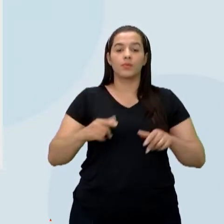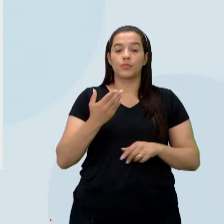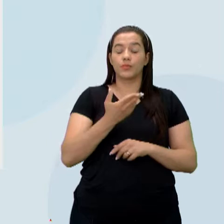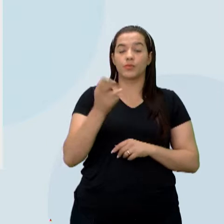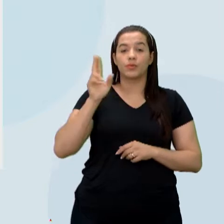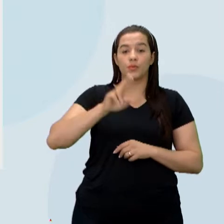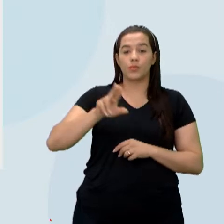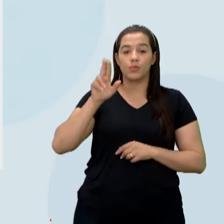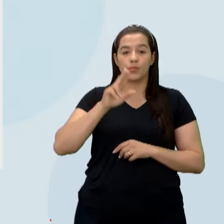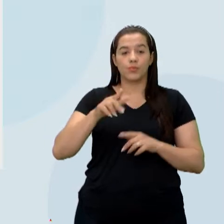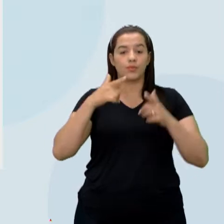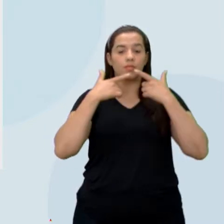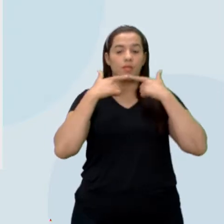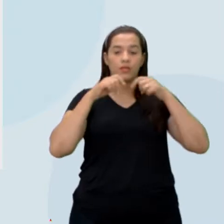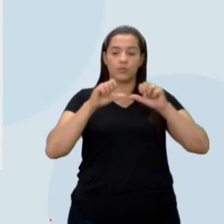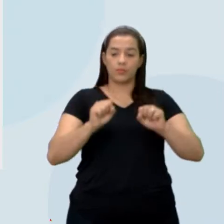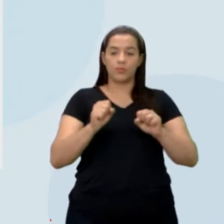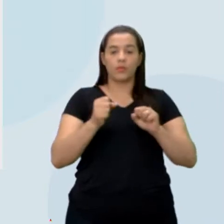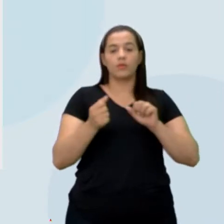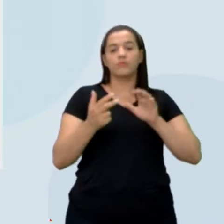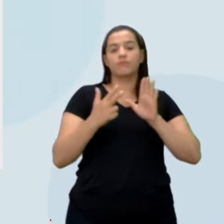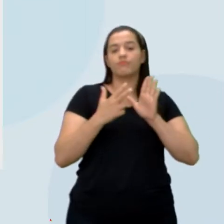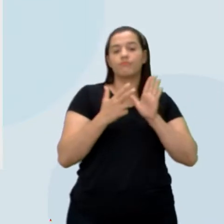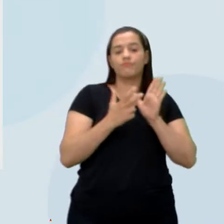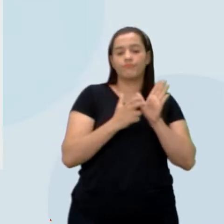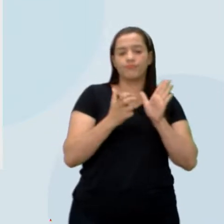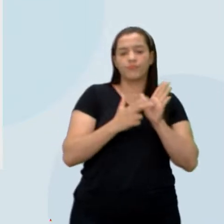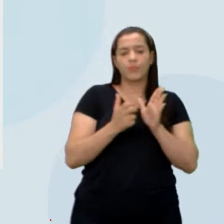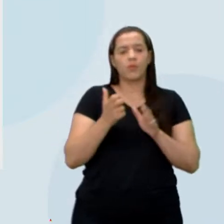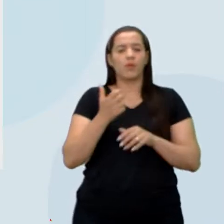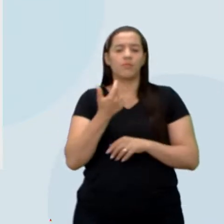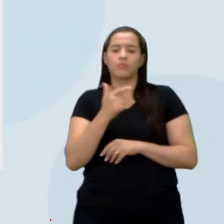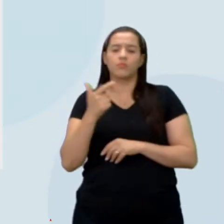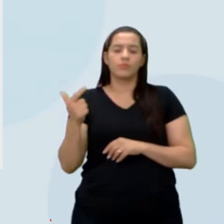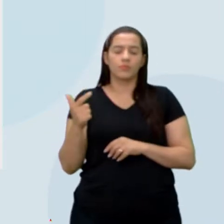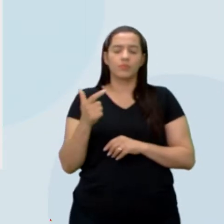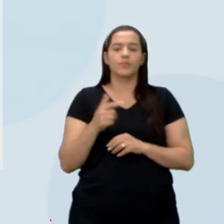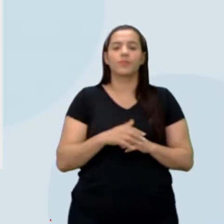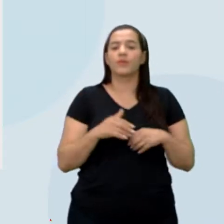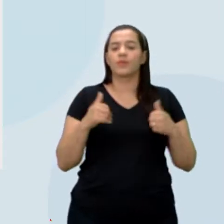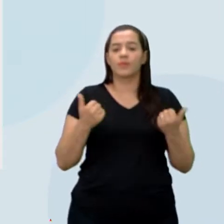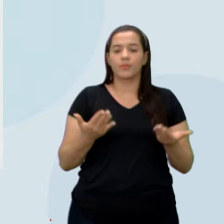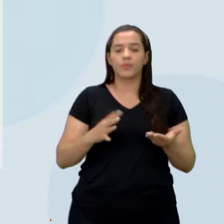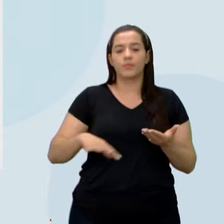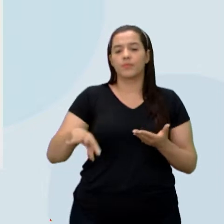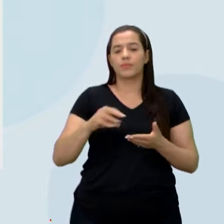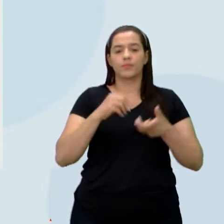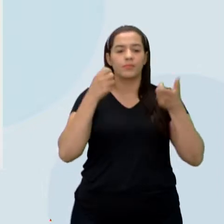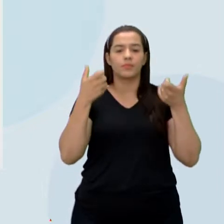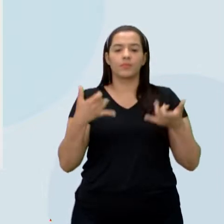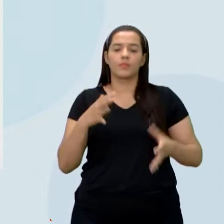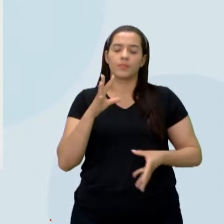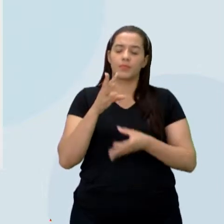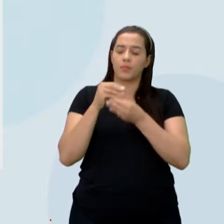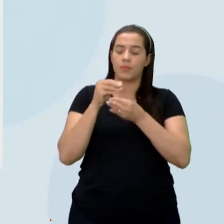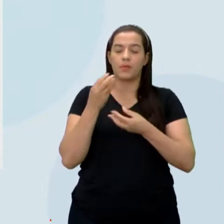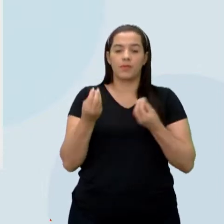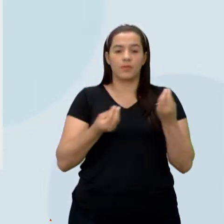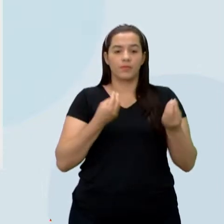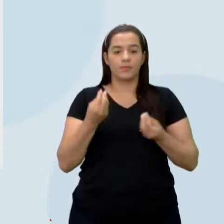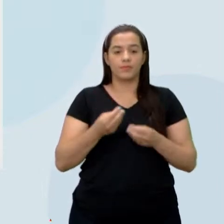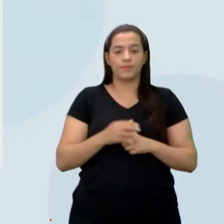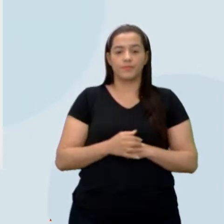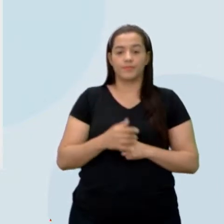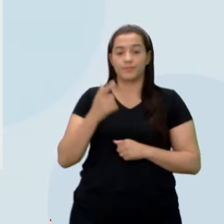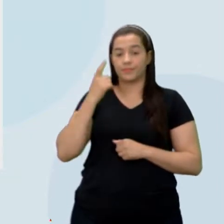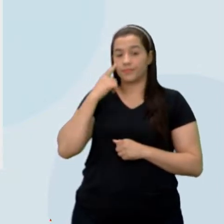uso da linguagem verbal e não verbal. Como é que elas se complementam, ok? Então, eu colei sem querer minha